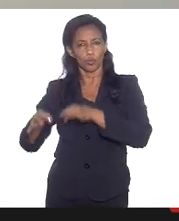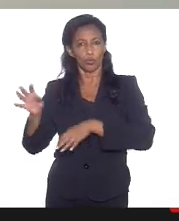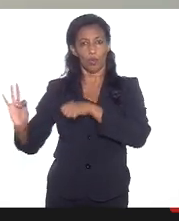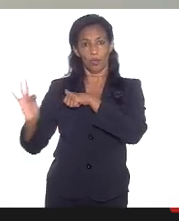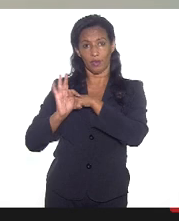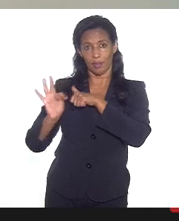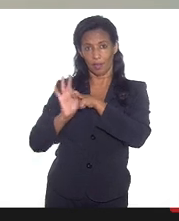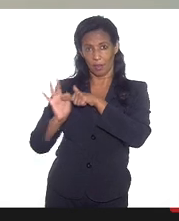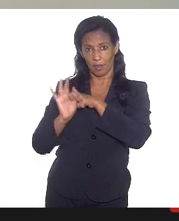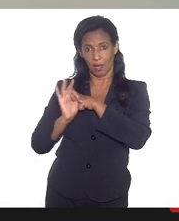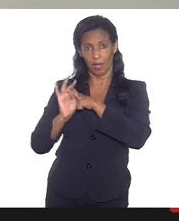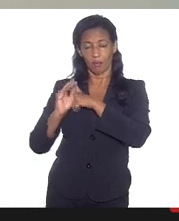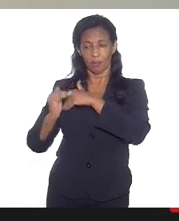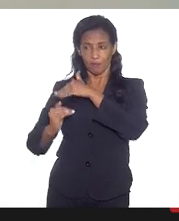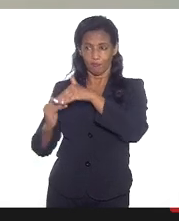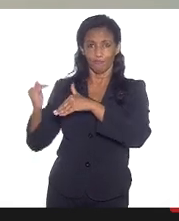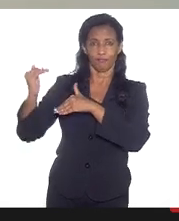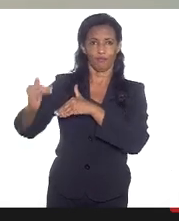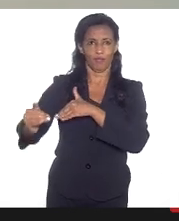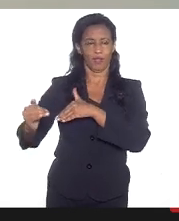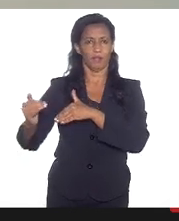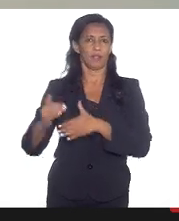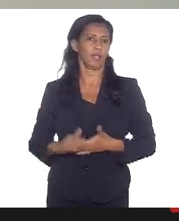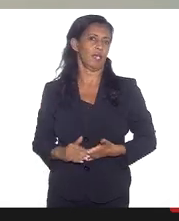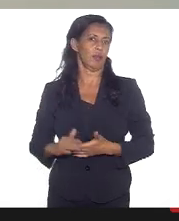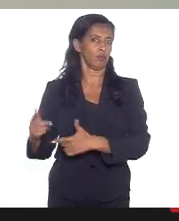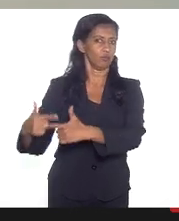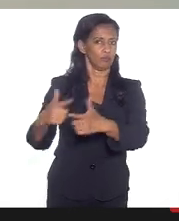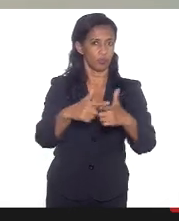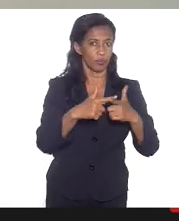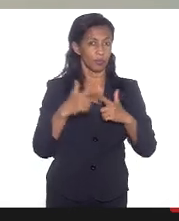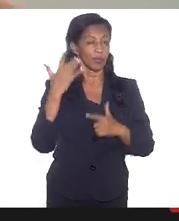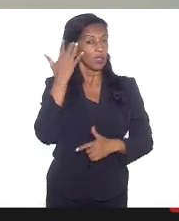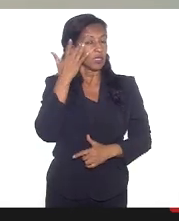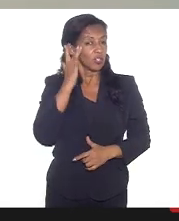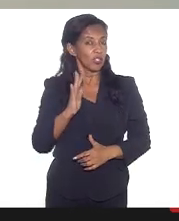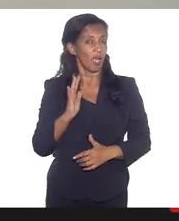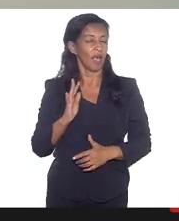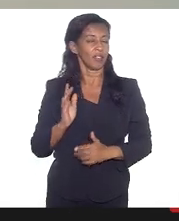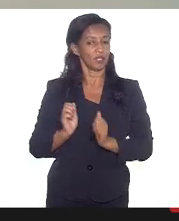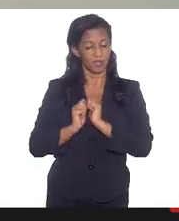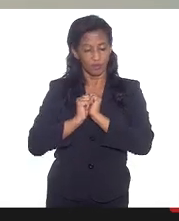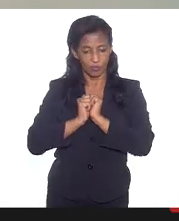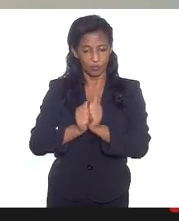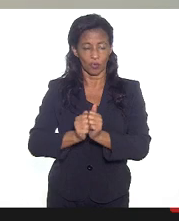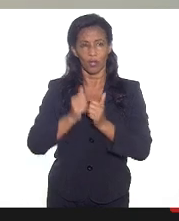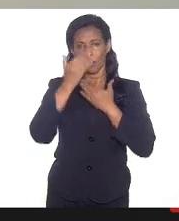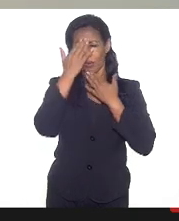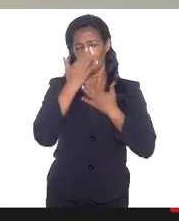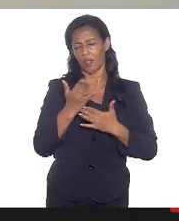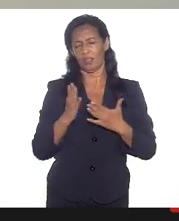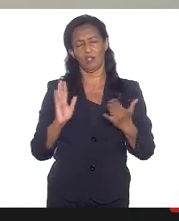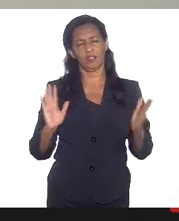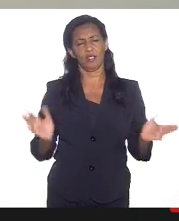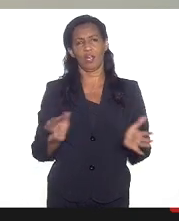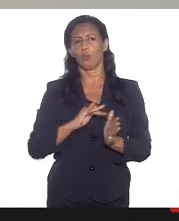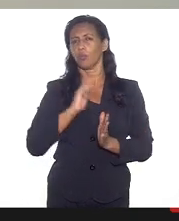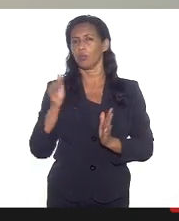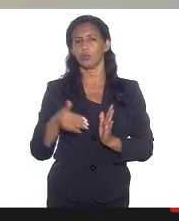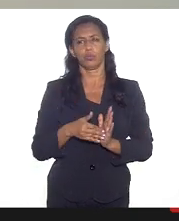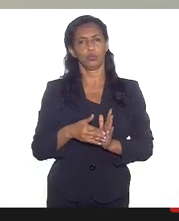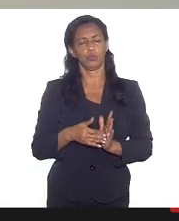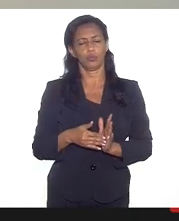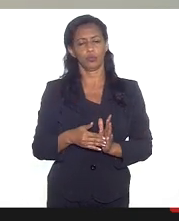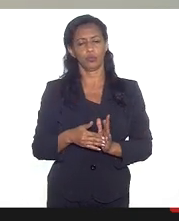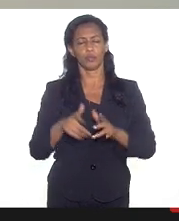jurídico, tentar vencer grandes tipos de dilemas, e a gente acha que estamos caminhando, assim. Eu agradeço desde já por tudo que